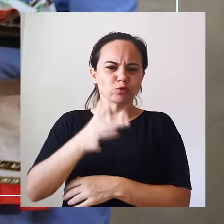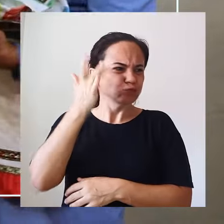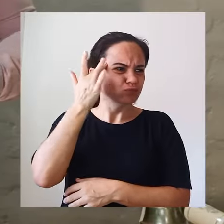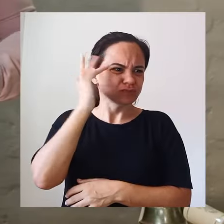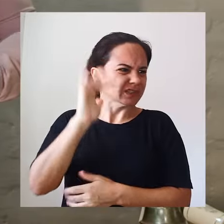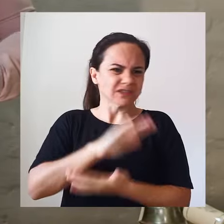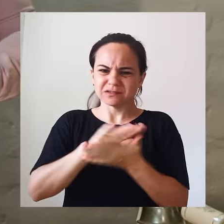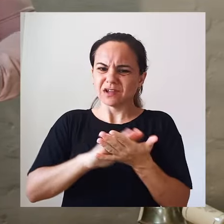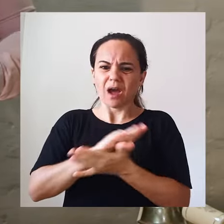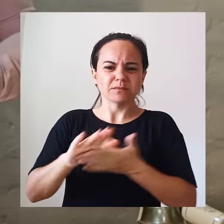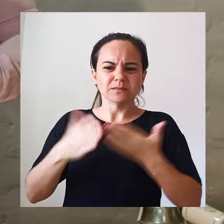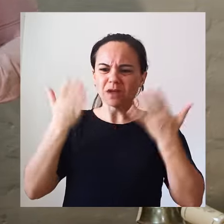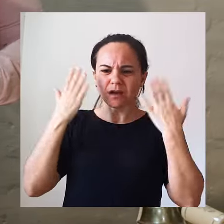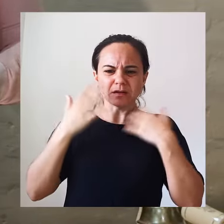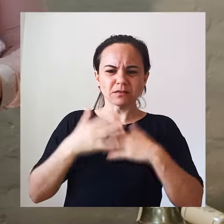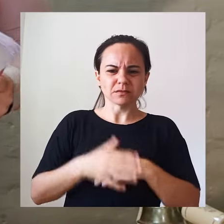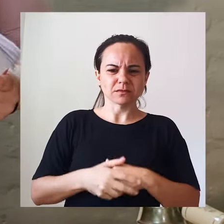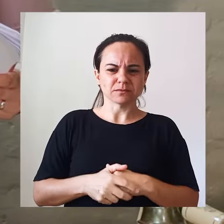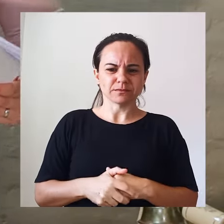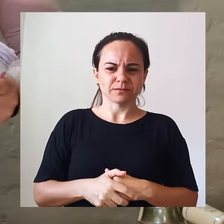Por favor.